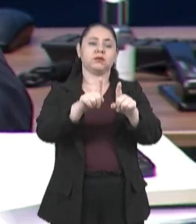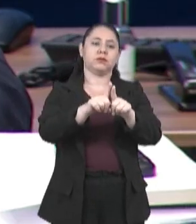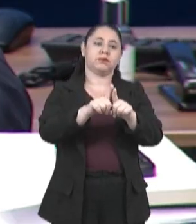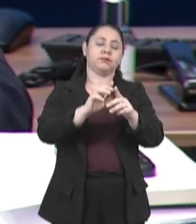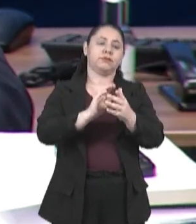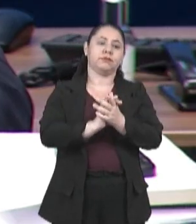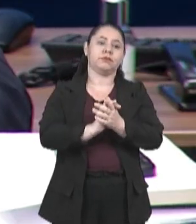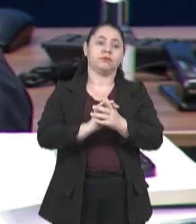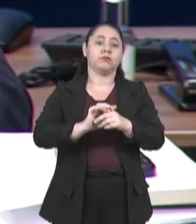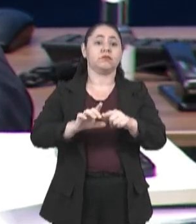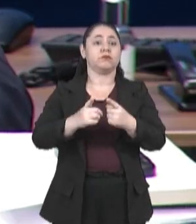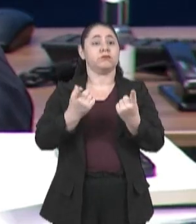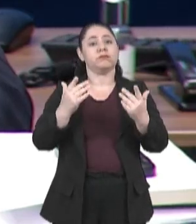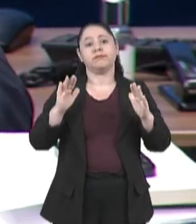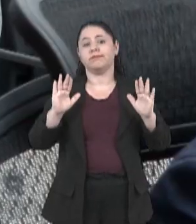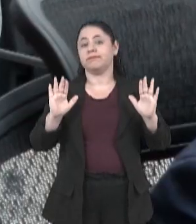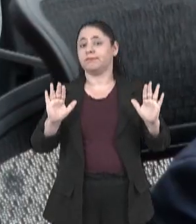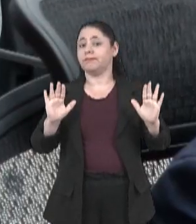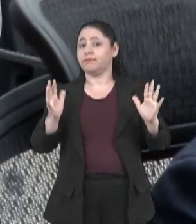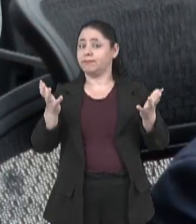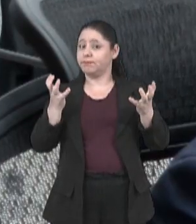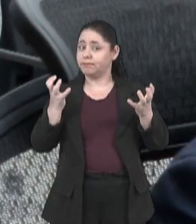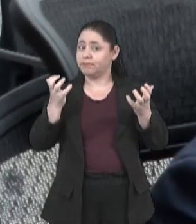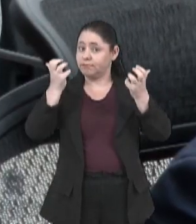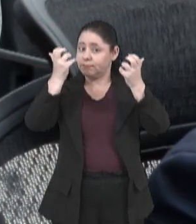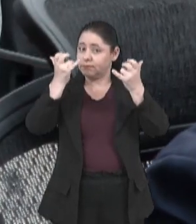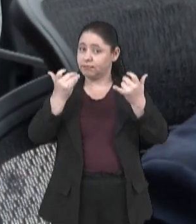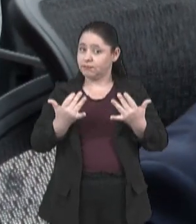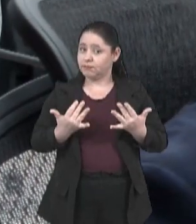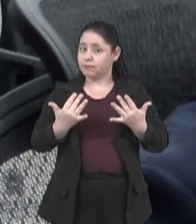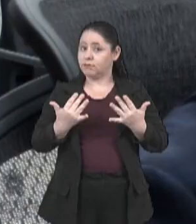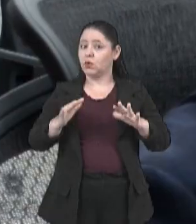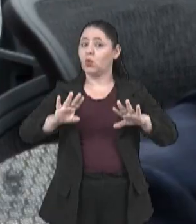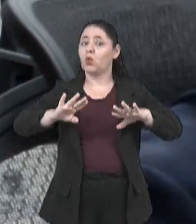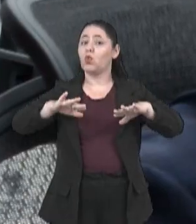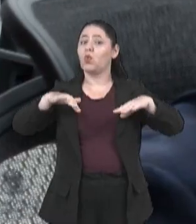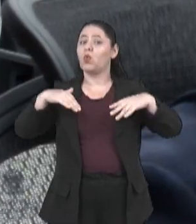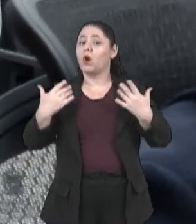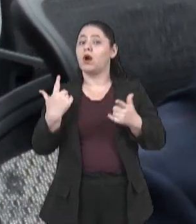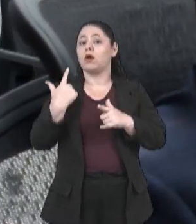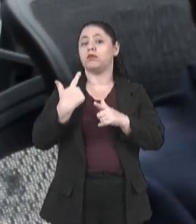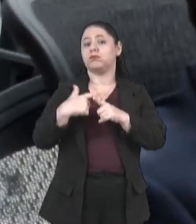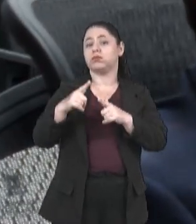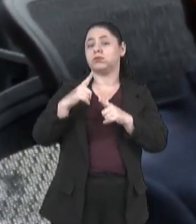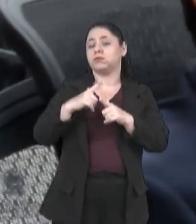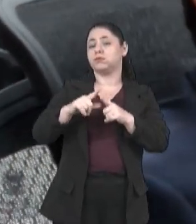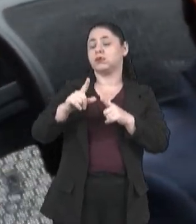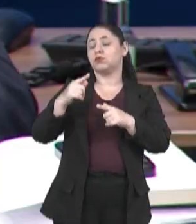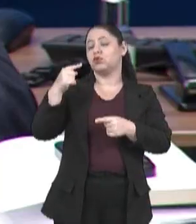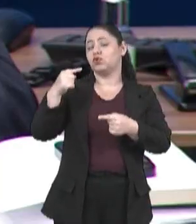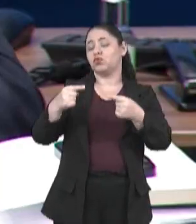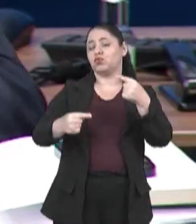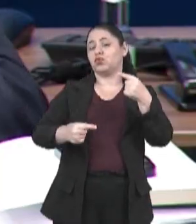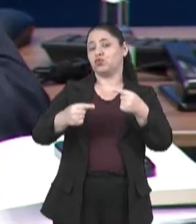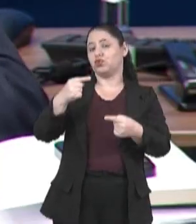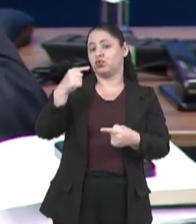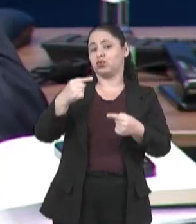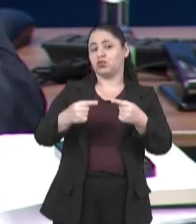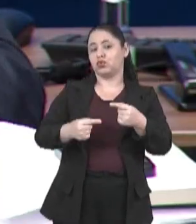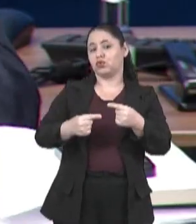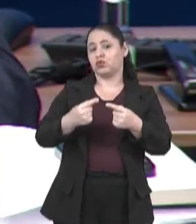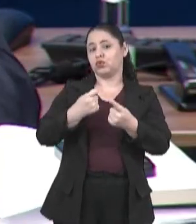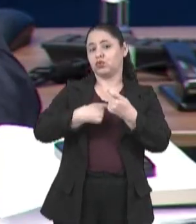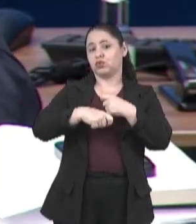estado. Agora, queria colocar aqui, presidente, qual que é o problema da gente discutir a